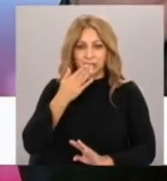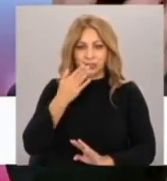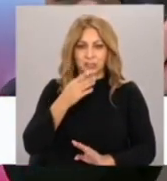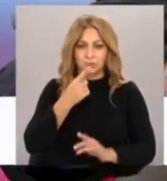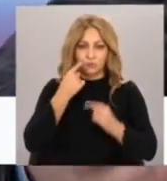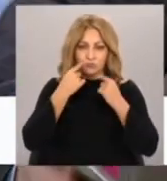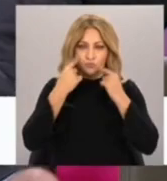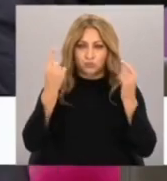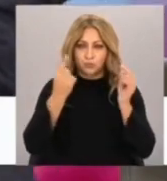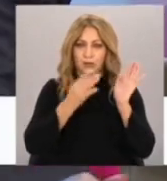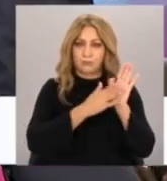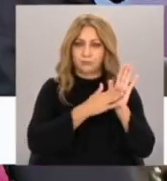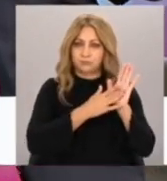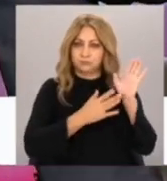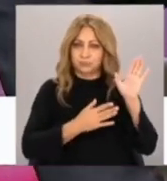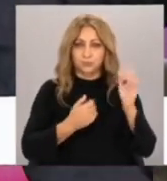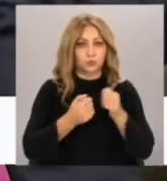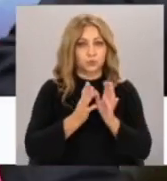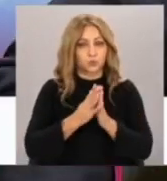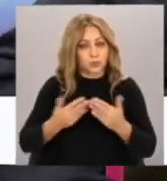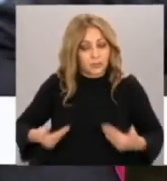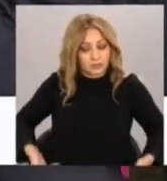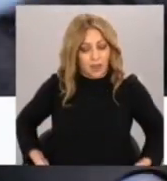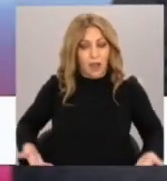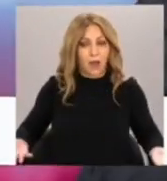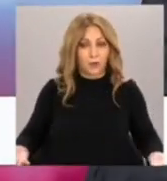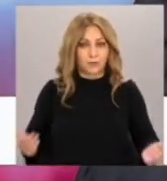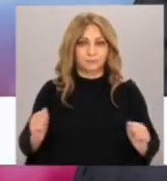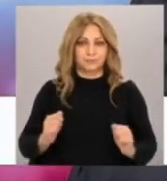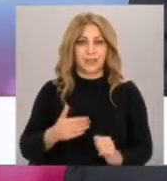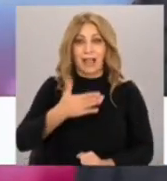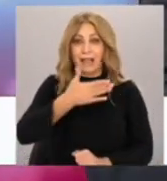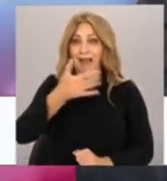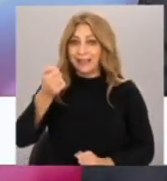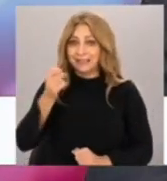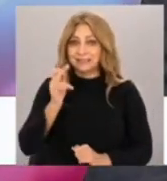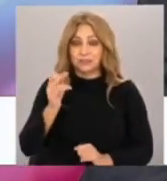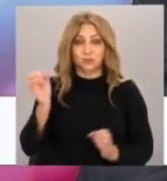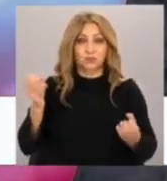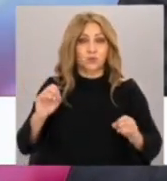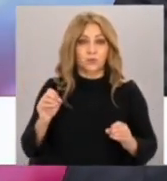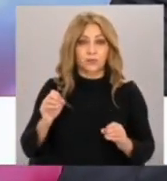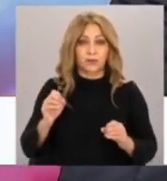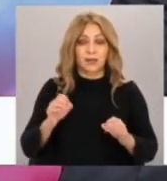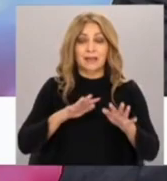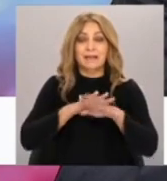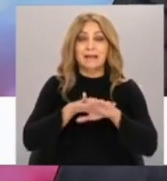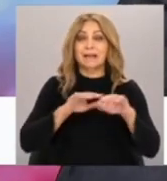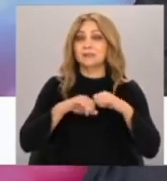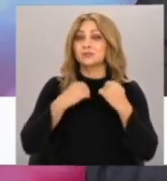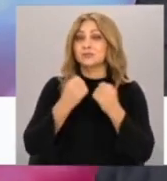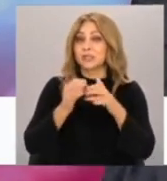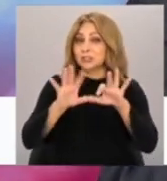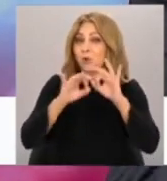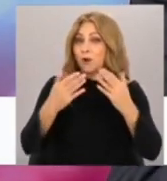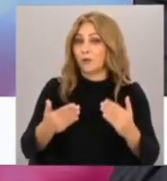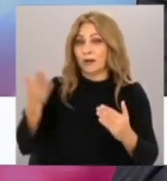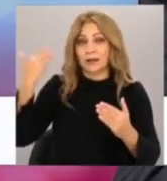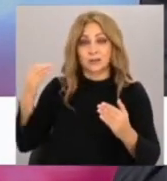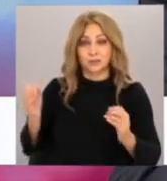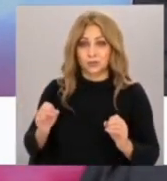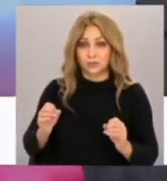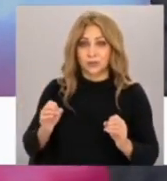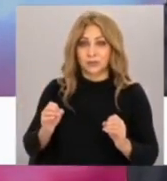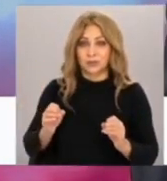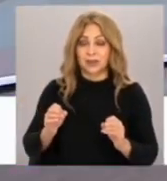aparelho como este que todos hoje em dia 300 dentro do bolso o santo a 15 anos não havia não havia redes sociais tal como a conhecemos hoje não tinha havido ainda